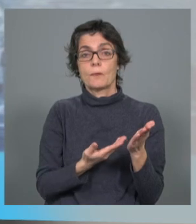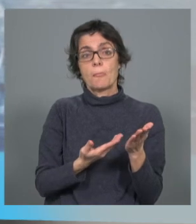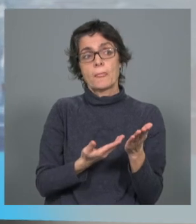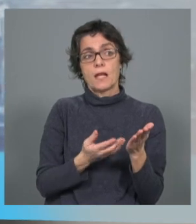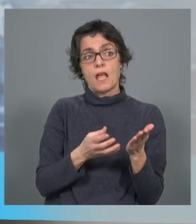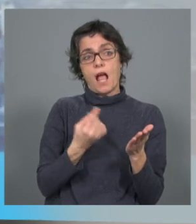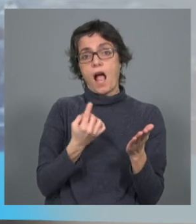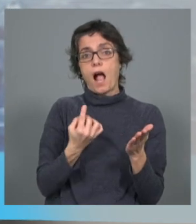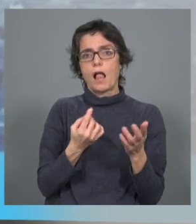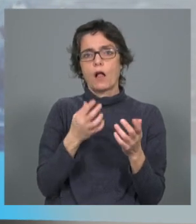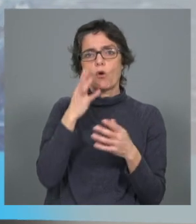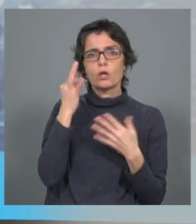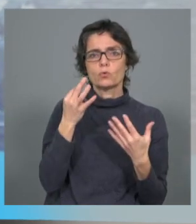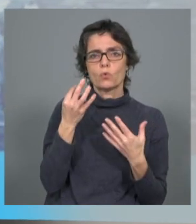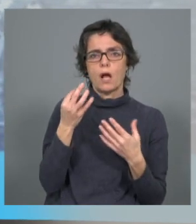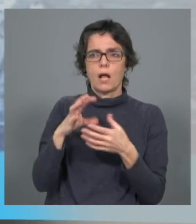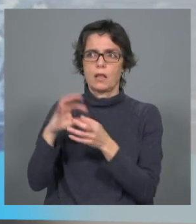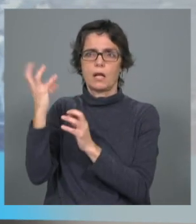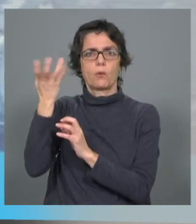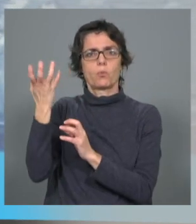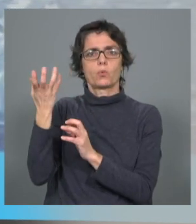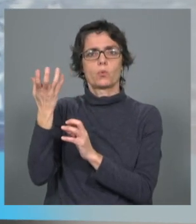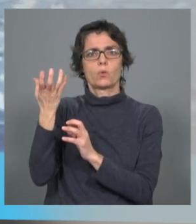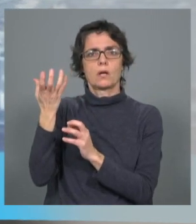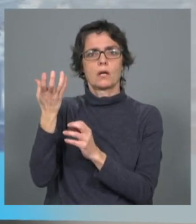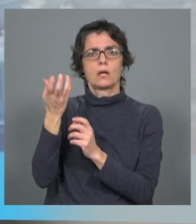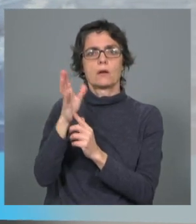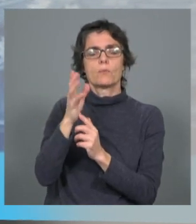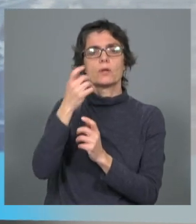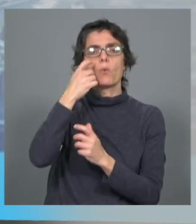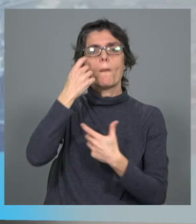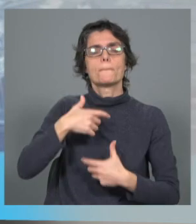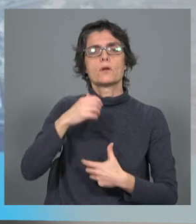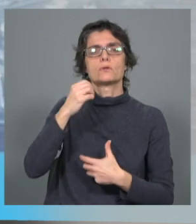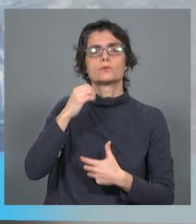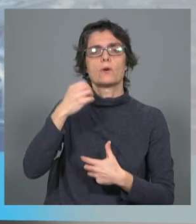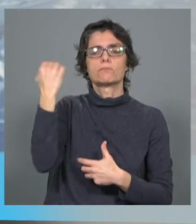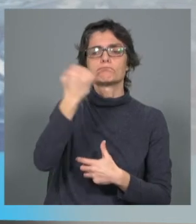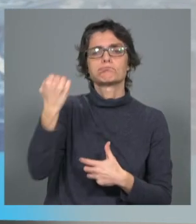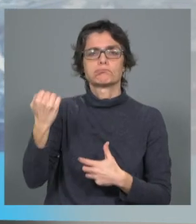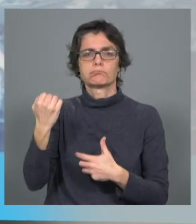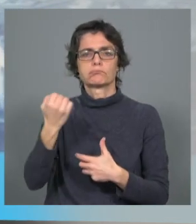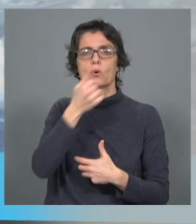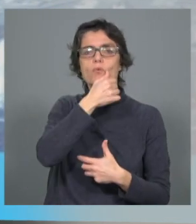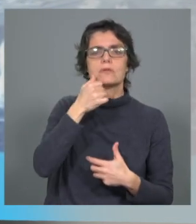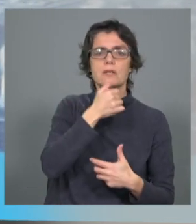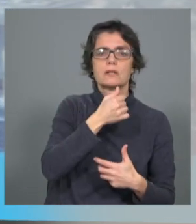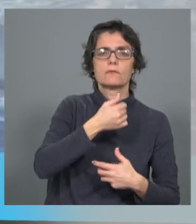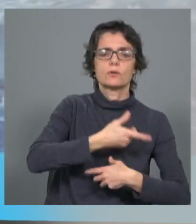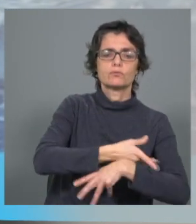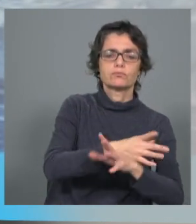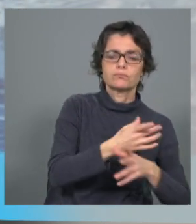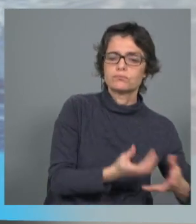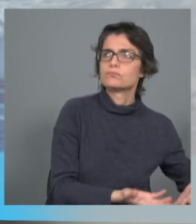naturais, culturalmente falando e da prática, os sacrifícios humanos. E o que o texto vai dizer: este Deus não